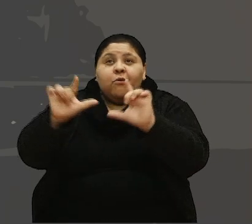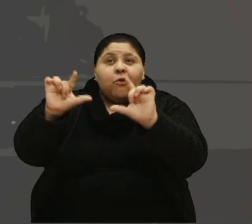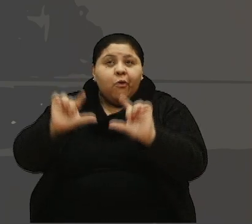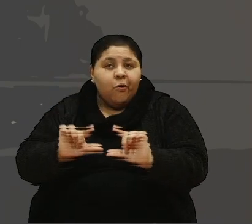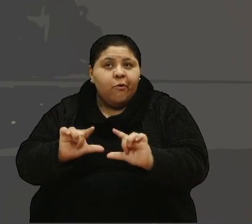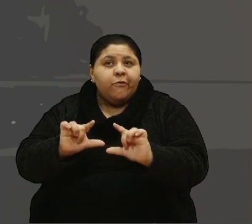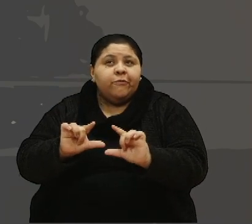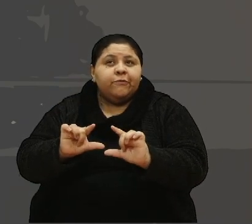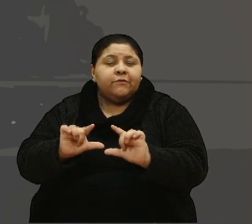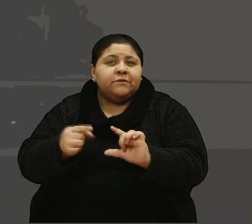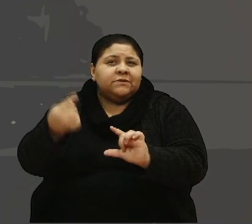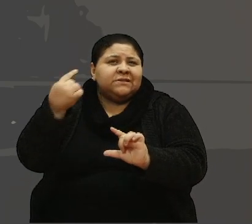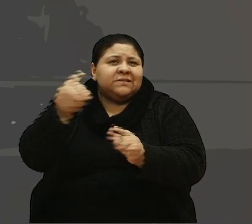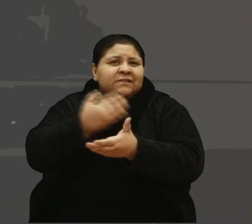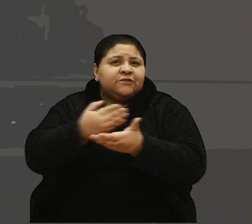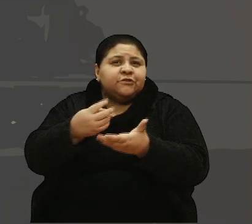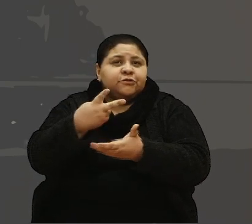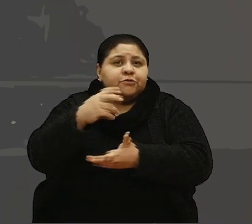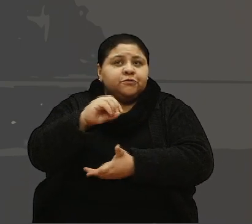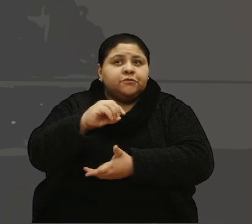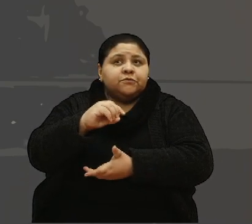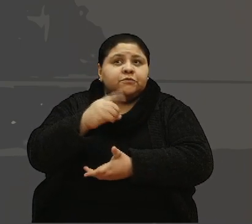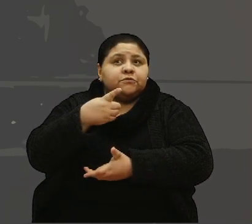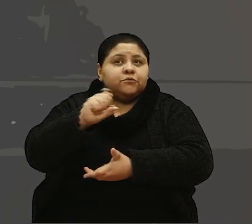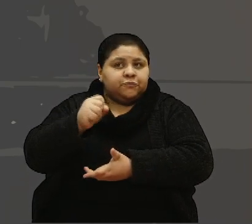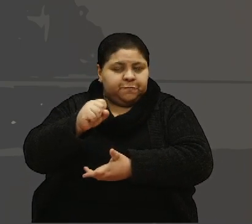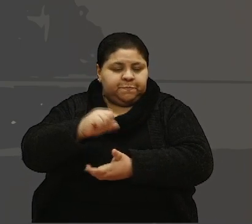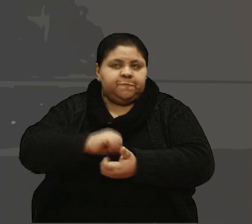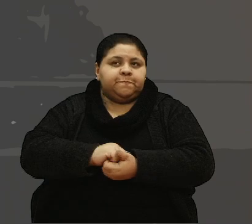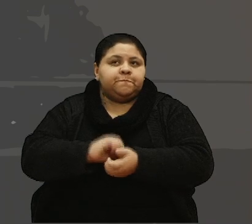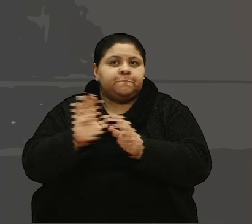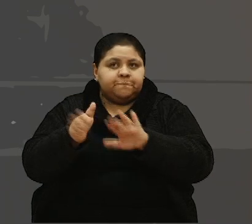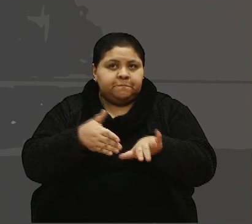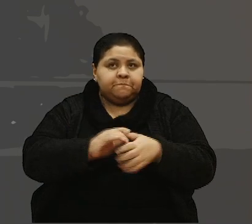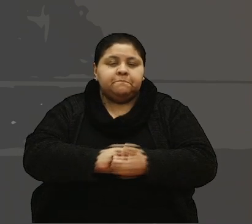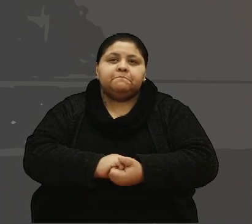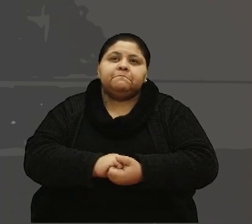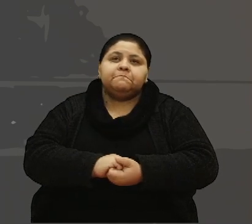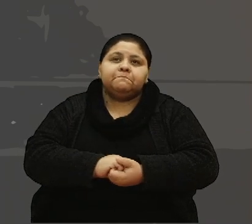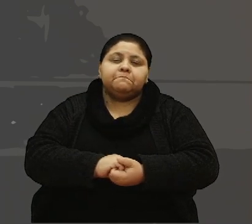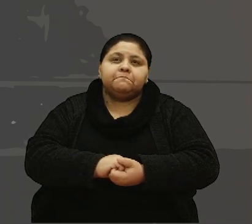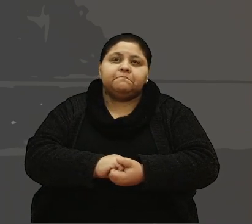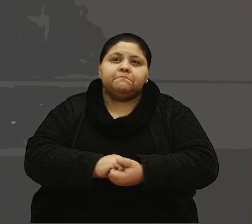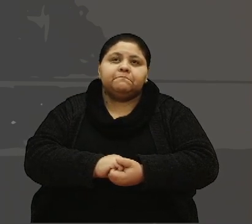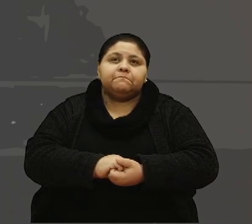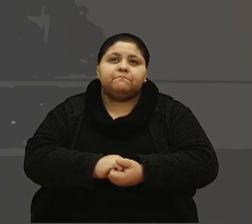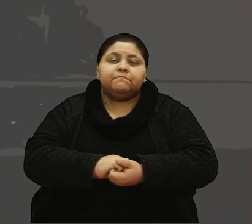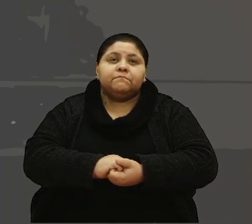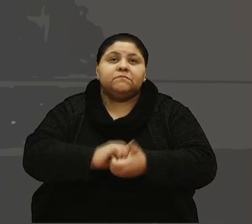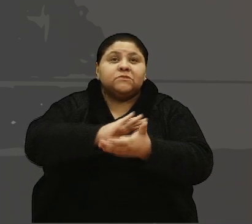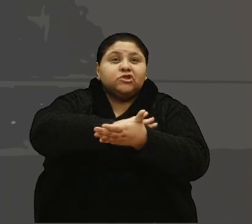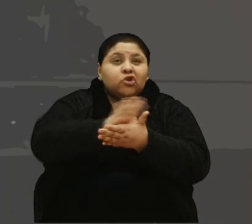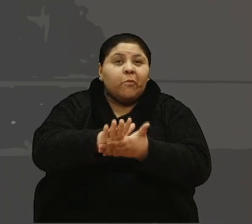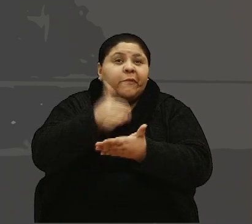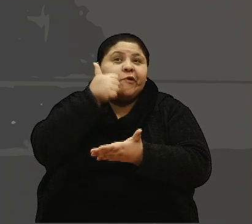consistentes desde 2018. Pode passar. Homicídios de mulheres.